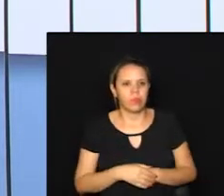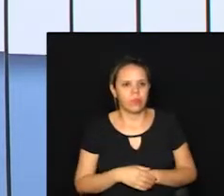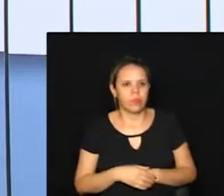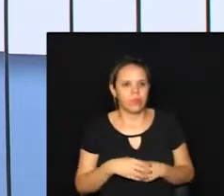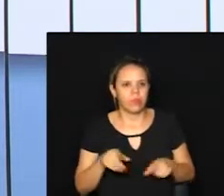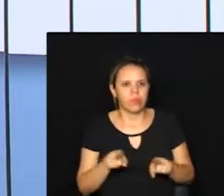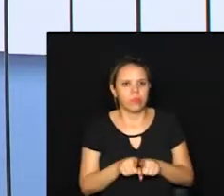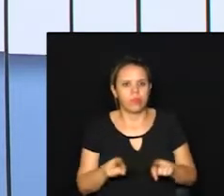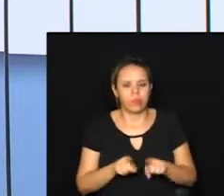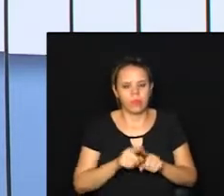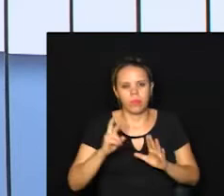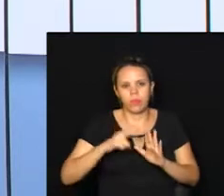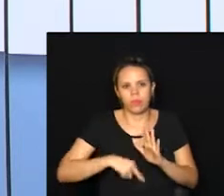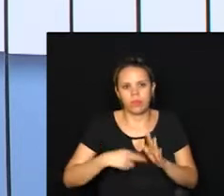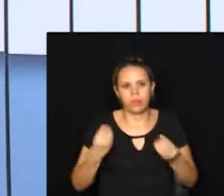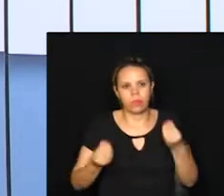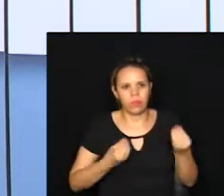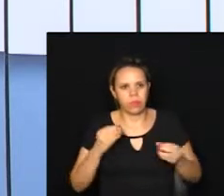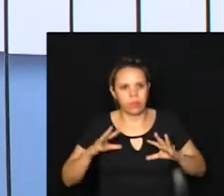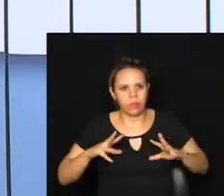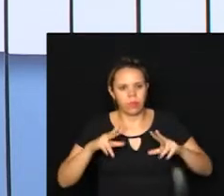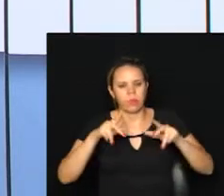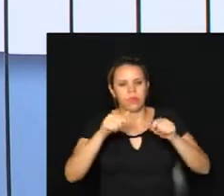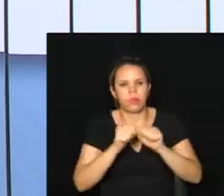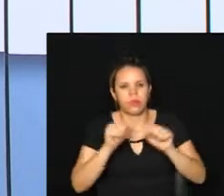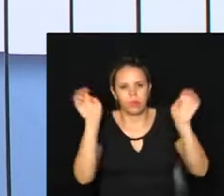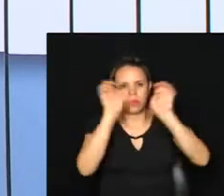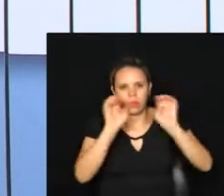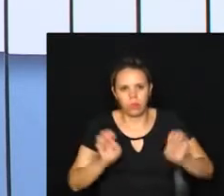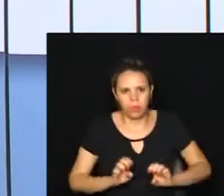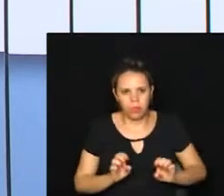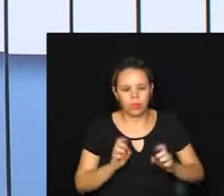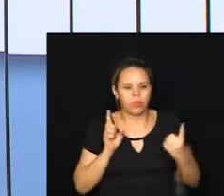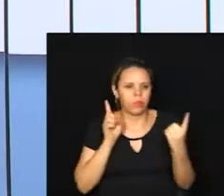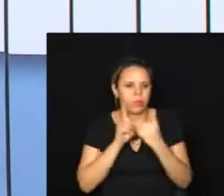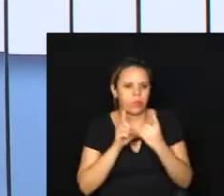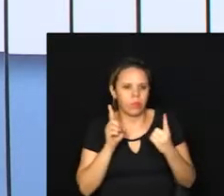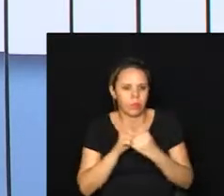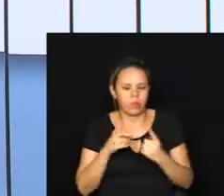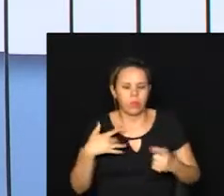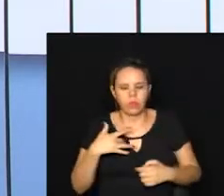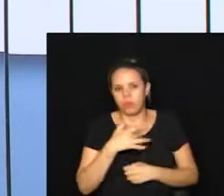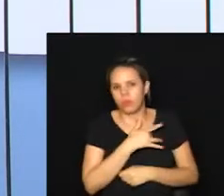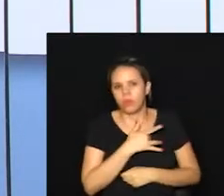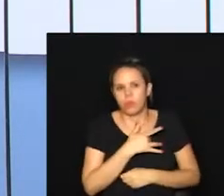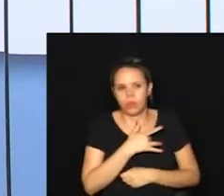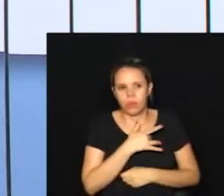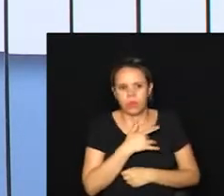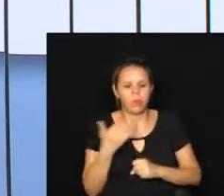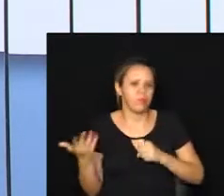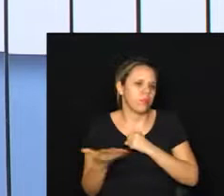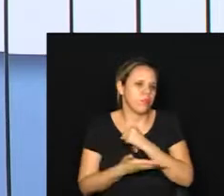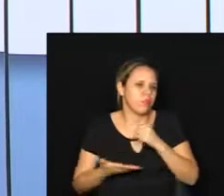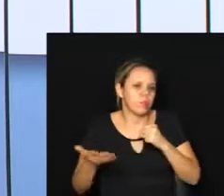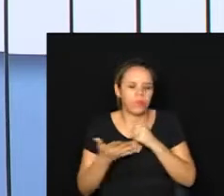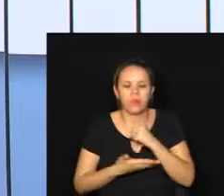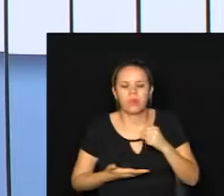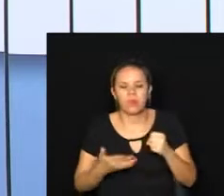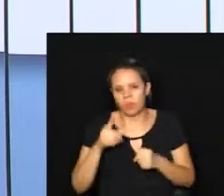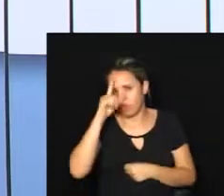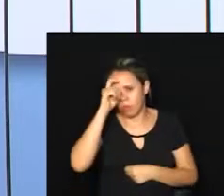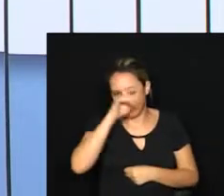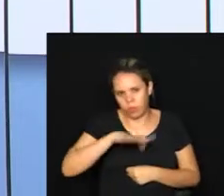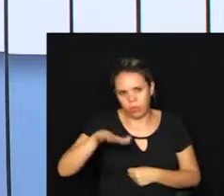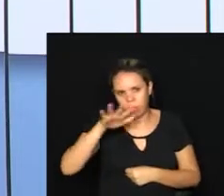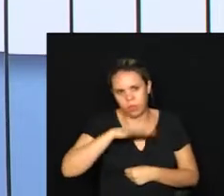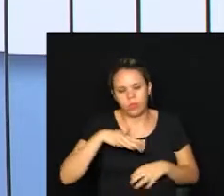mas também um relatório de como é toda a estrutura de atendimento na saúde, na rede básica, nos